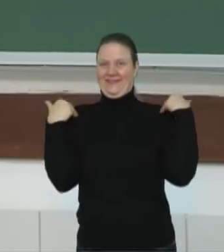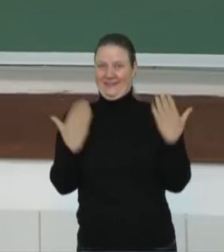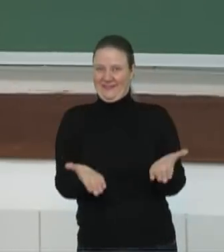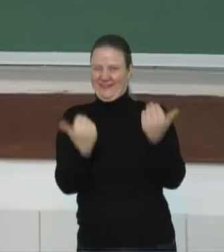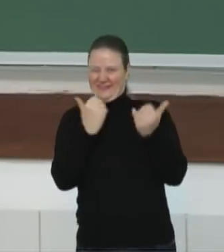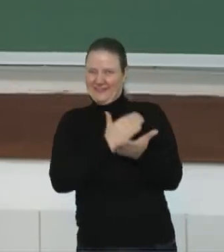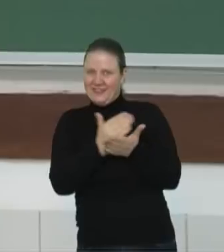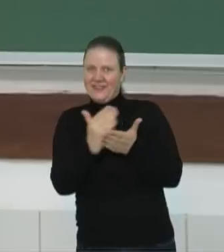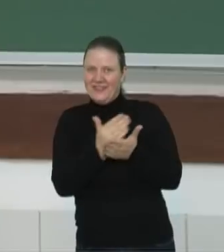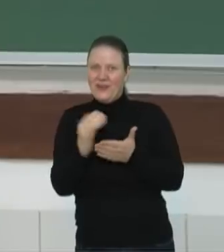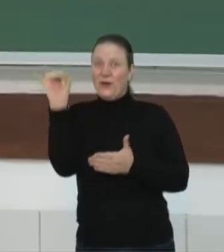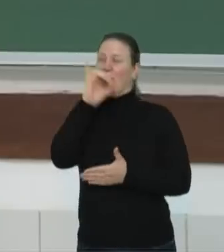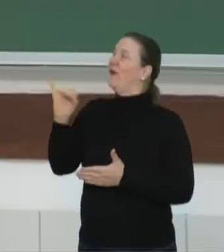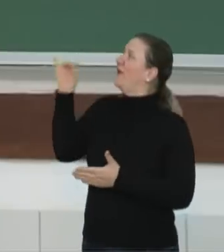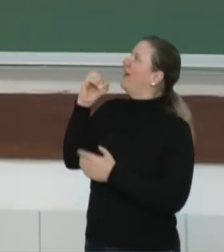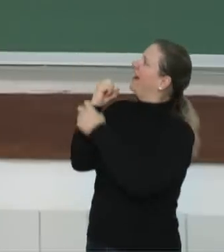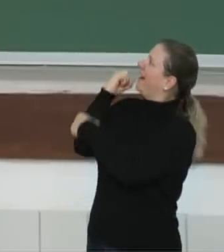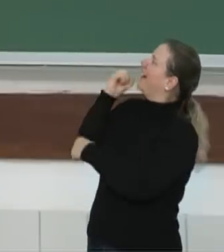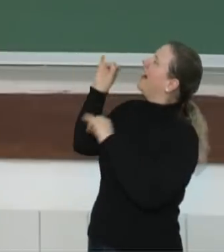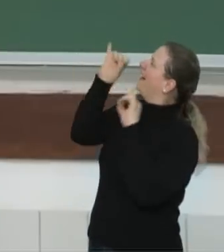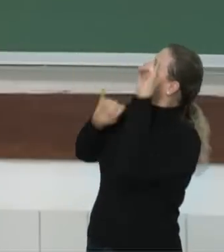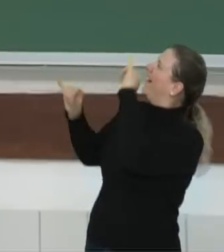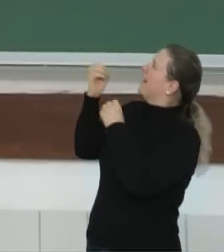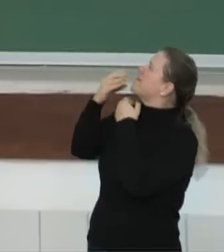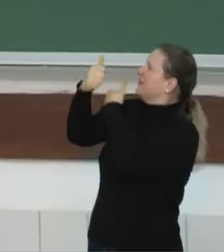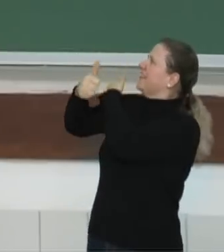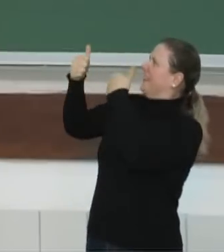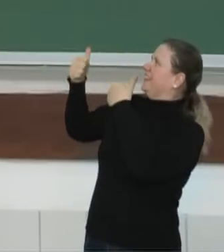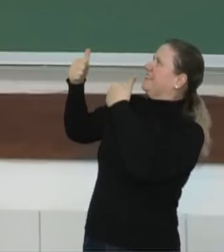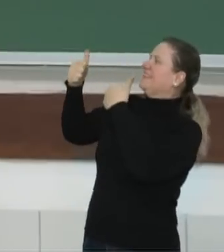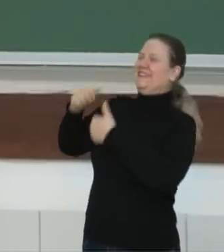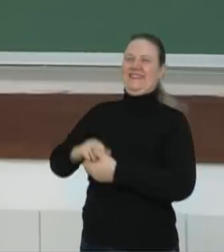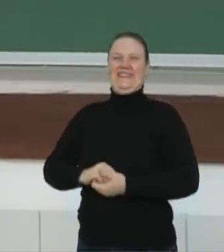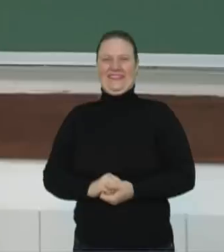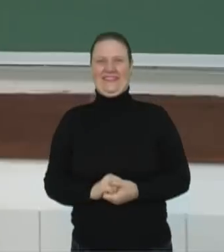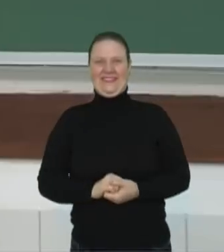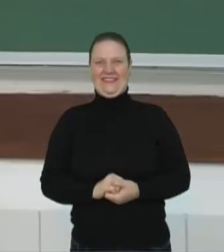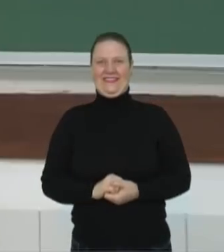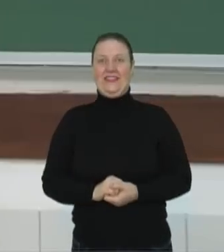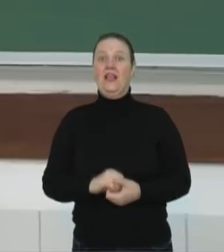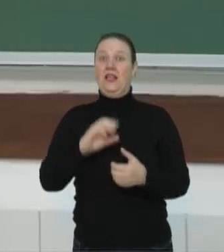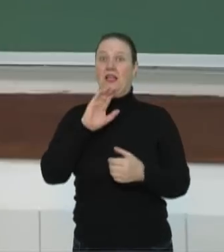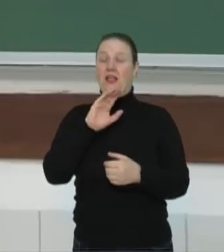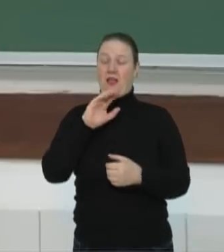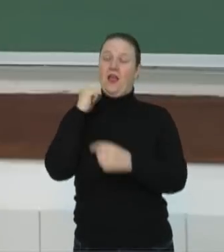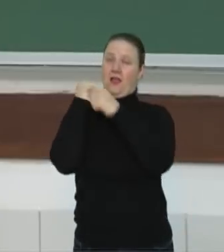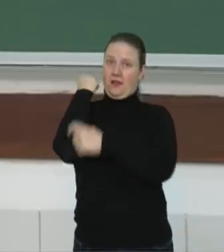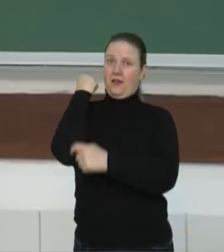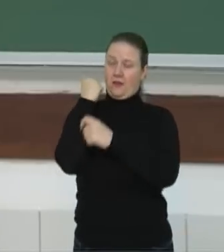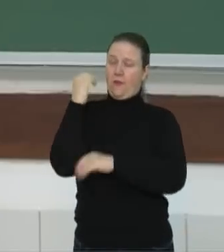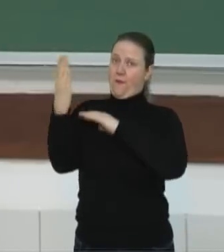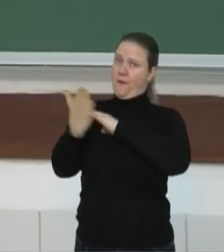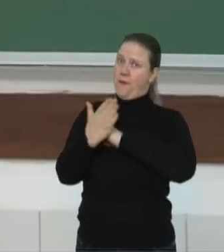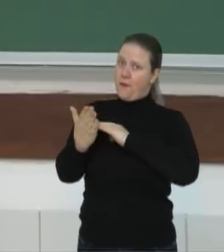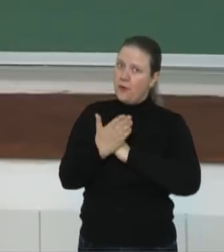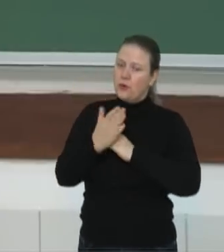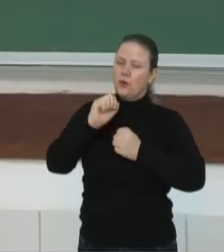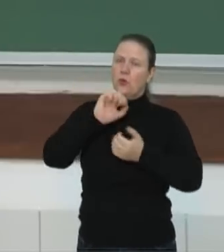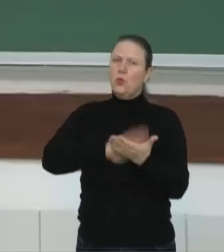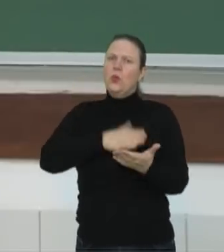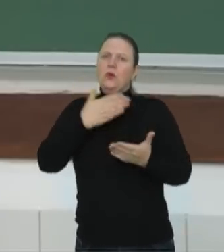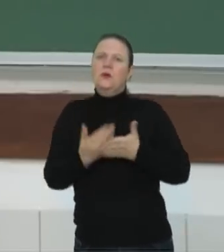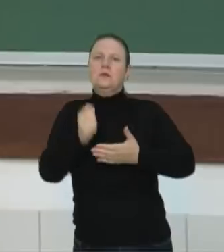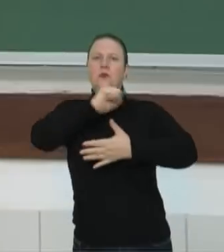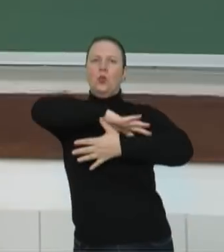Vamos começar dando oi para a Cláudia? Tudo bem, Cláudia? A Cláudia, ela vai nos ajudar interpretando a nossa aula